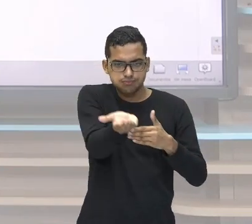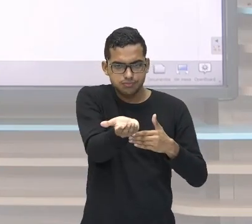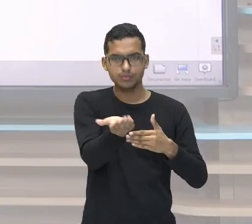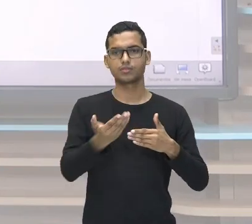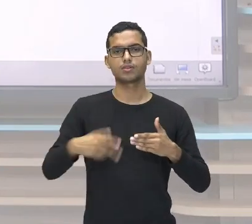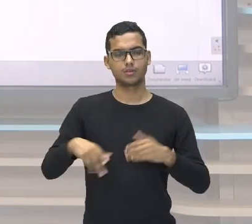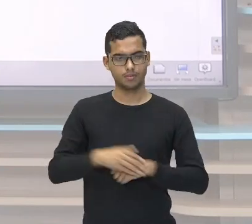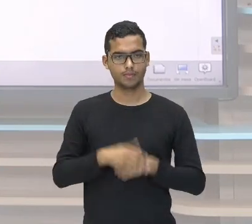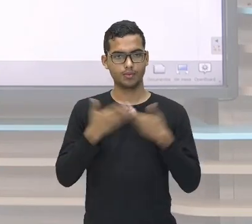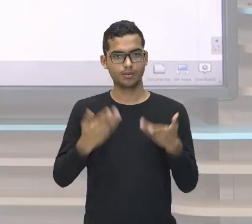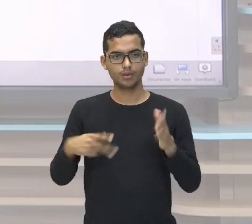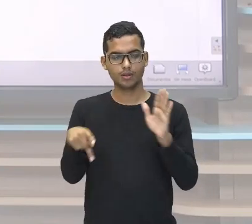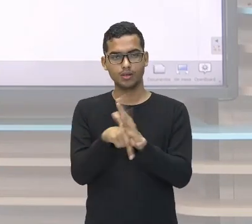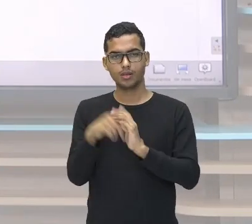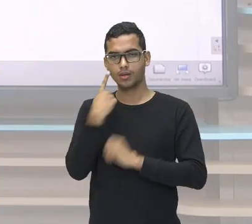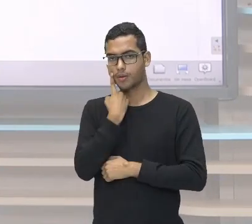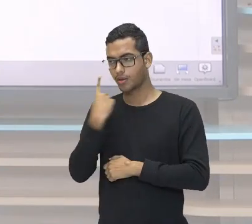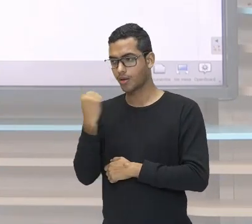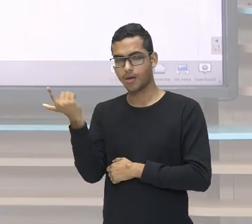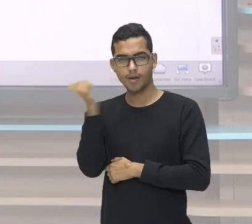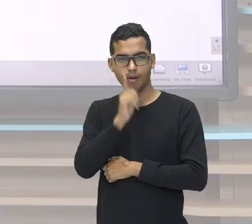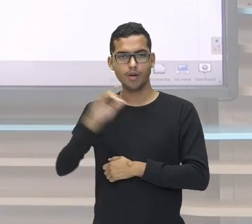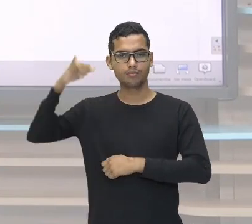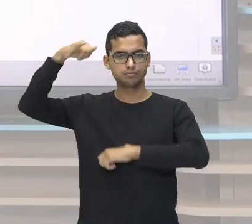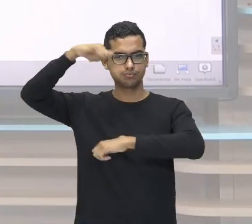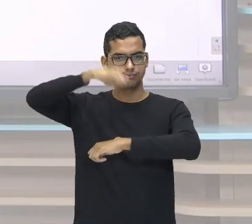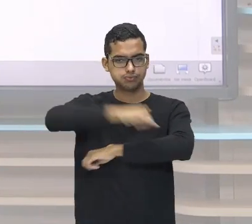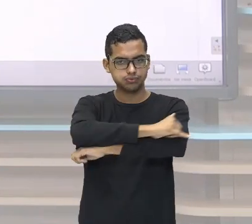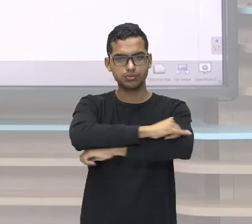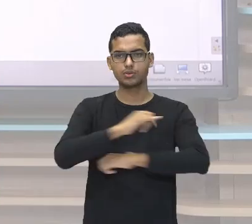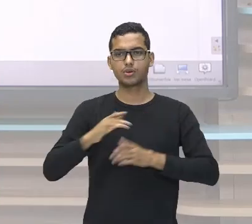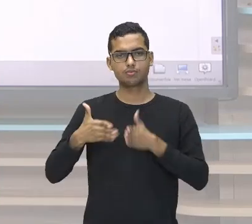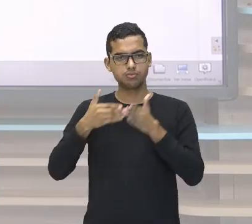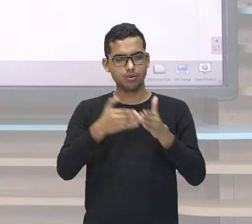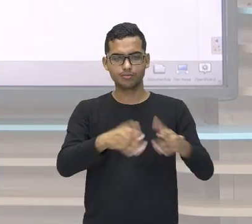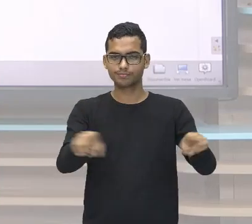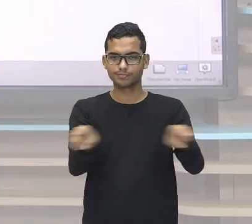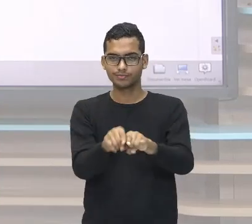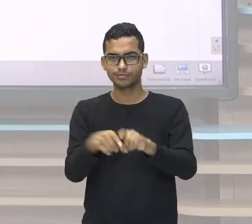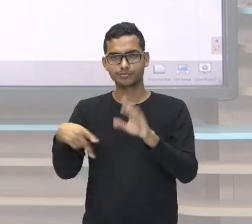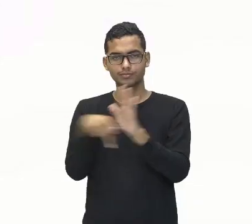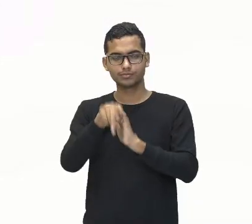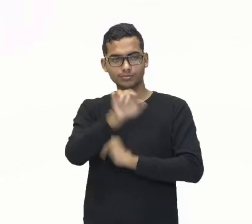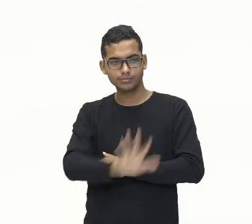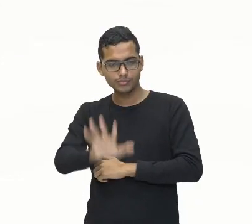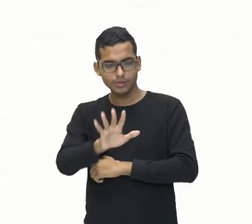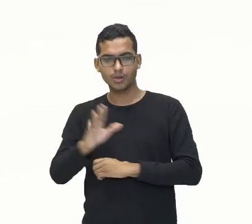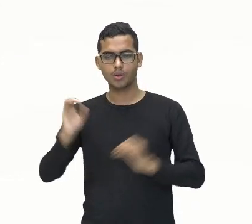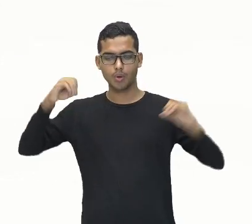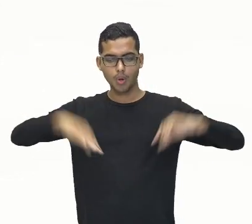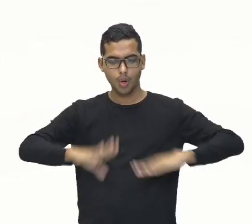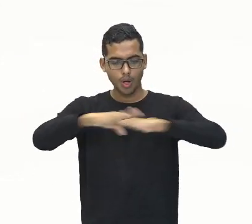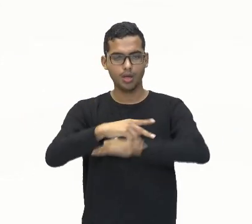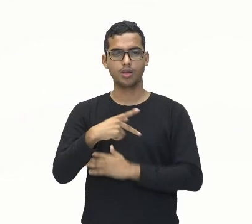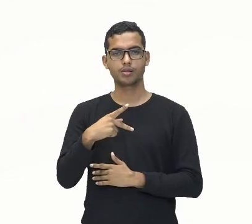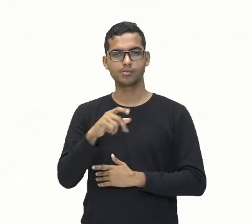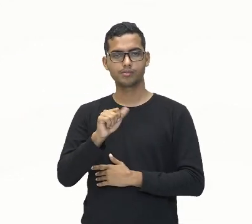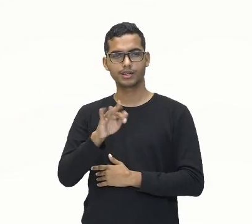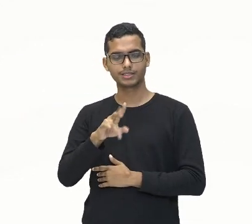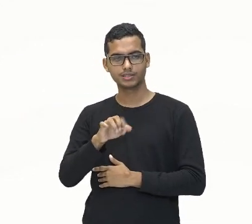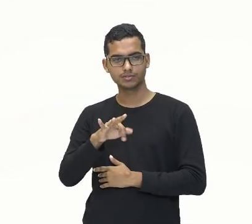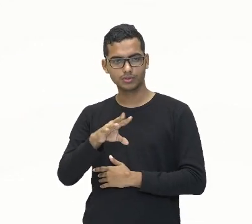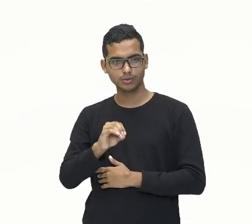é total ali por navio, avião e etc. Vamos dar uma olhada aqui no CAN. O